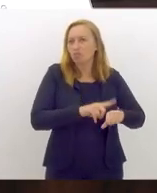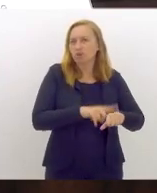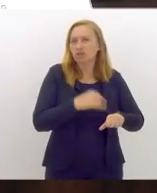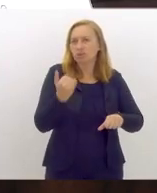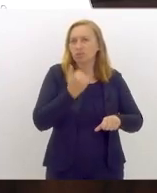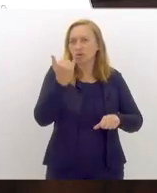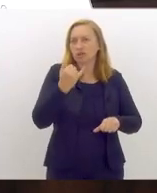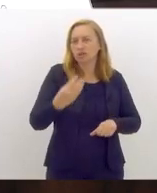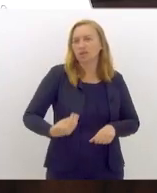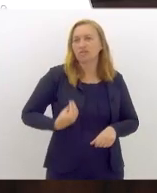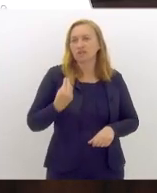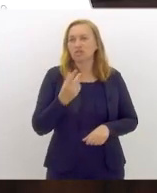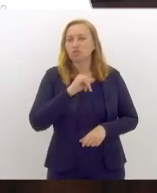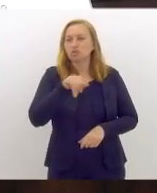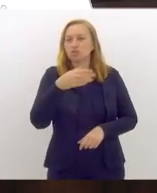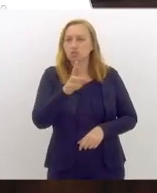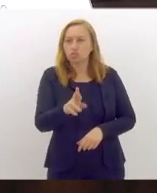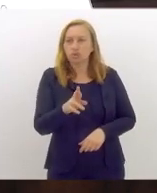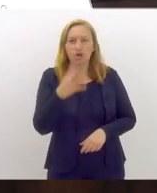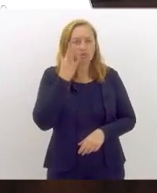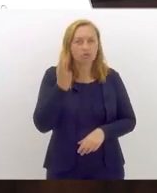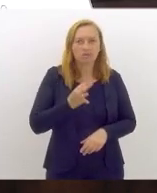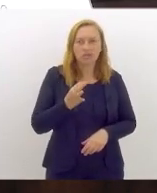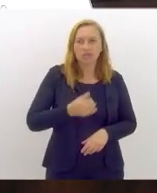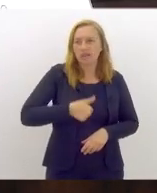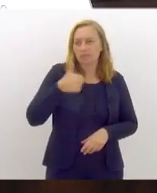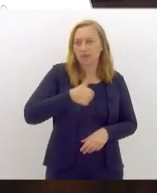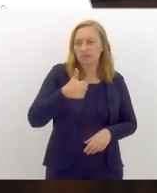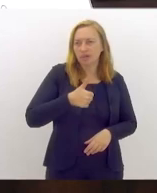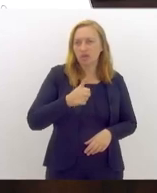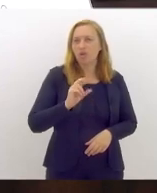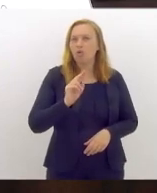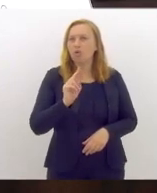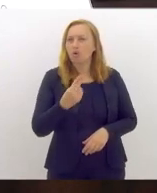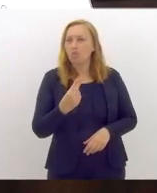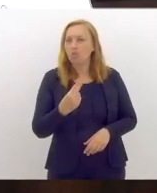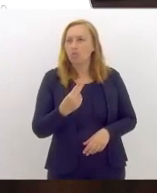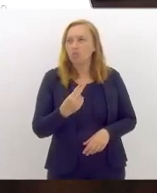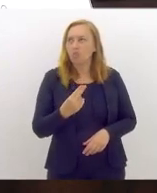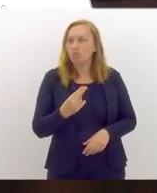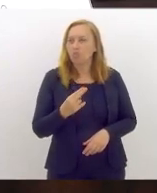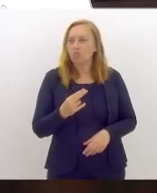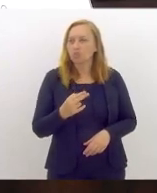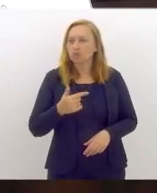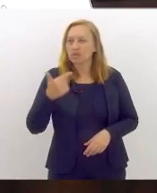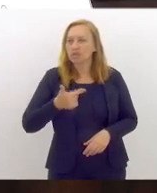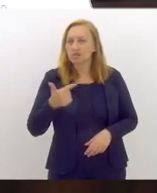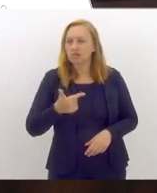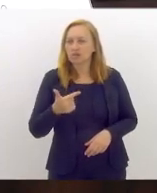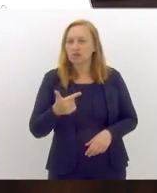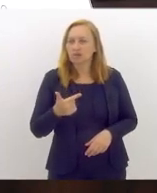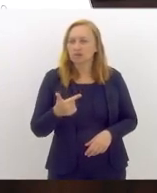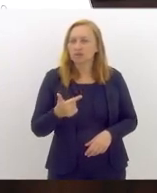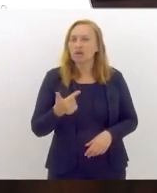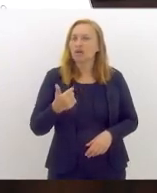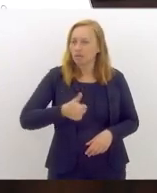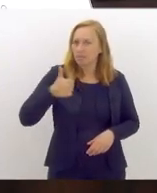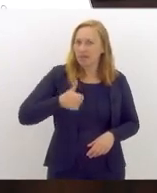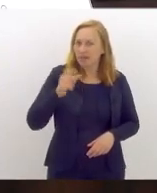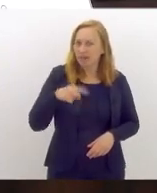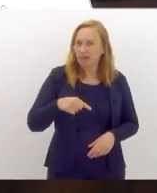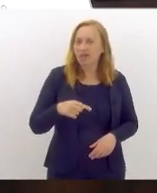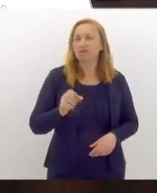da vida do Júnior eu não sei se eu tava na primeira vez ou numa das primeiras vezes que a gente foi na paranoide não sei se foi a primeira foi a primeira vez né